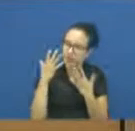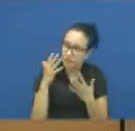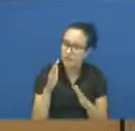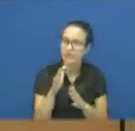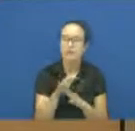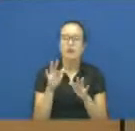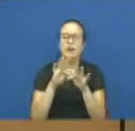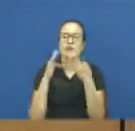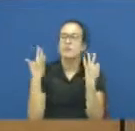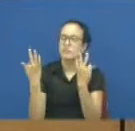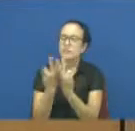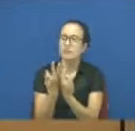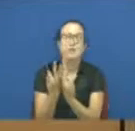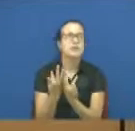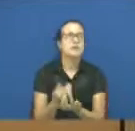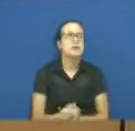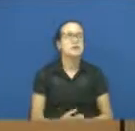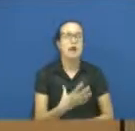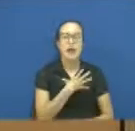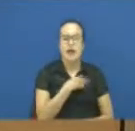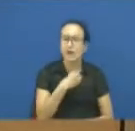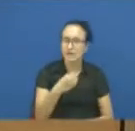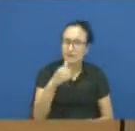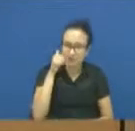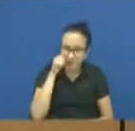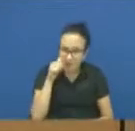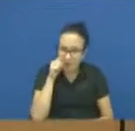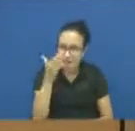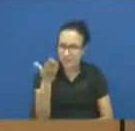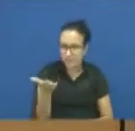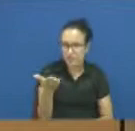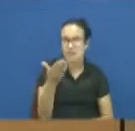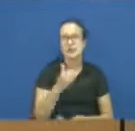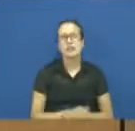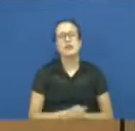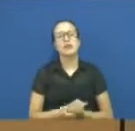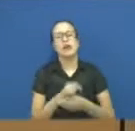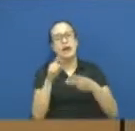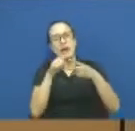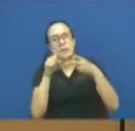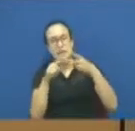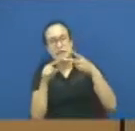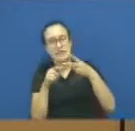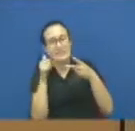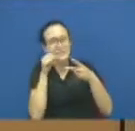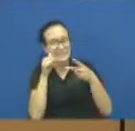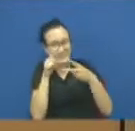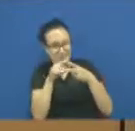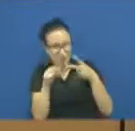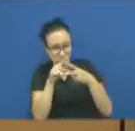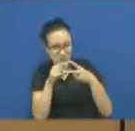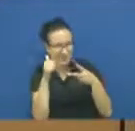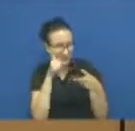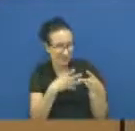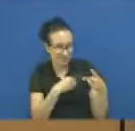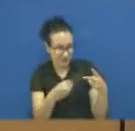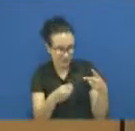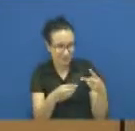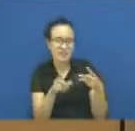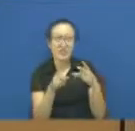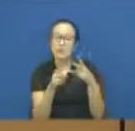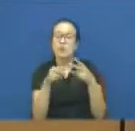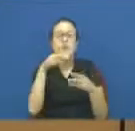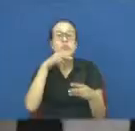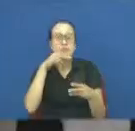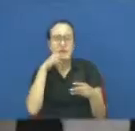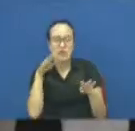Sebastião Teixeira, a filha Ruth, a filha Alice, a Nana e o neto Rodrigo. Meus